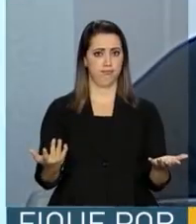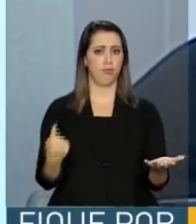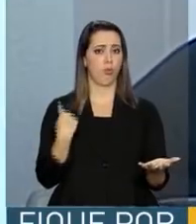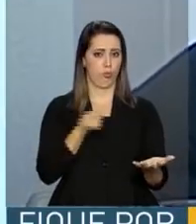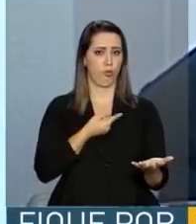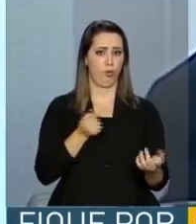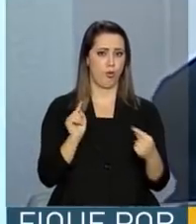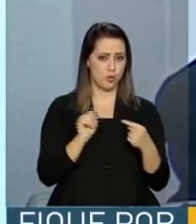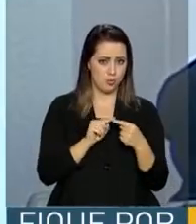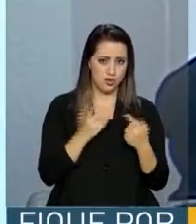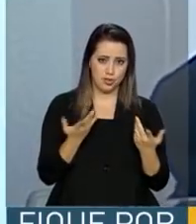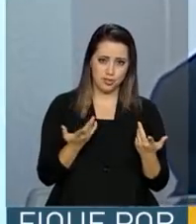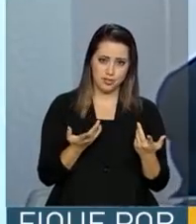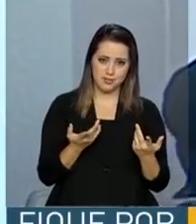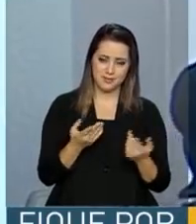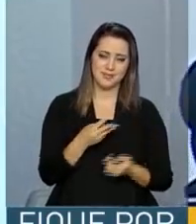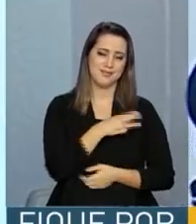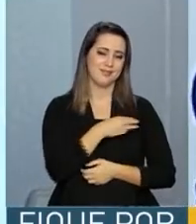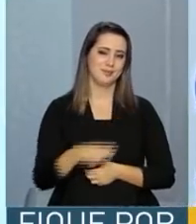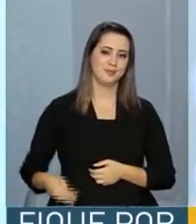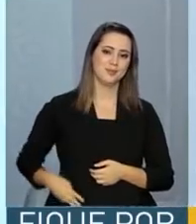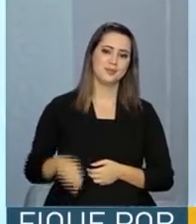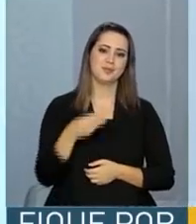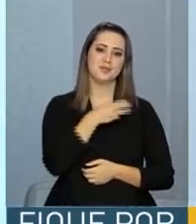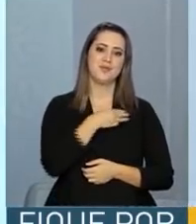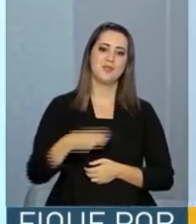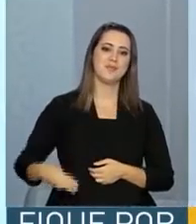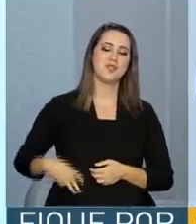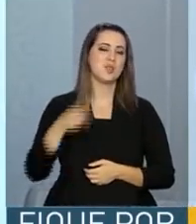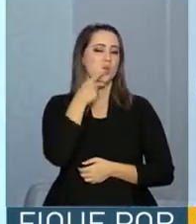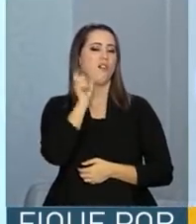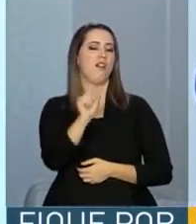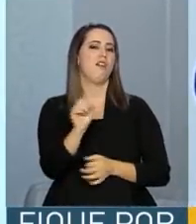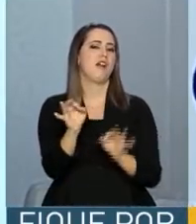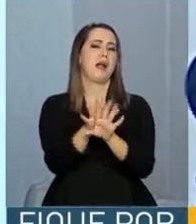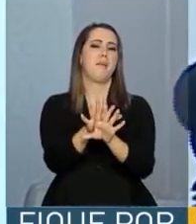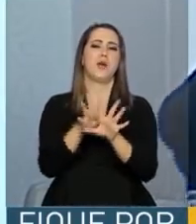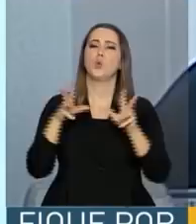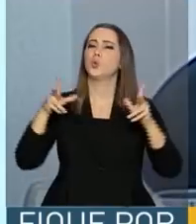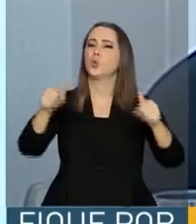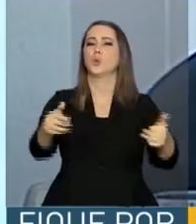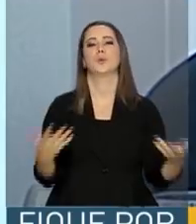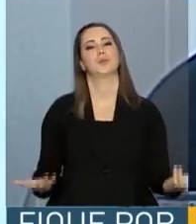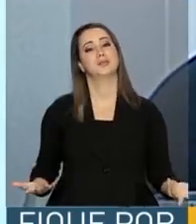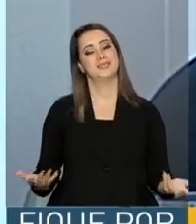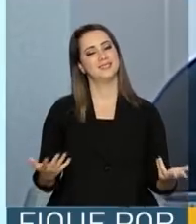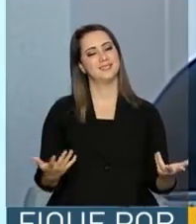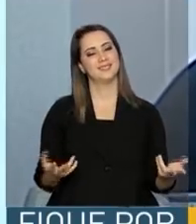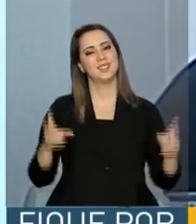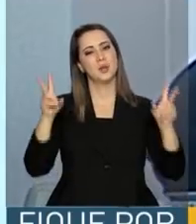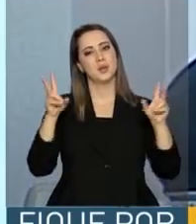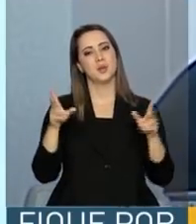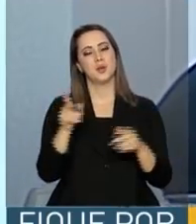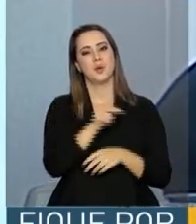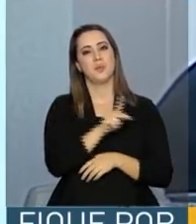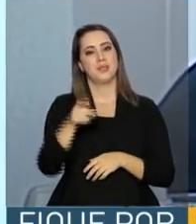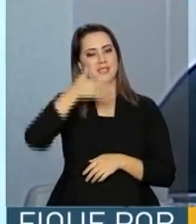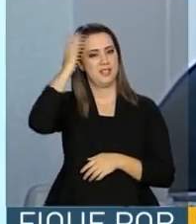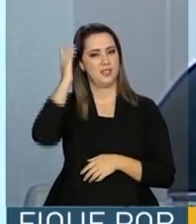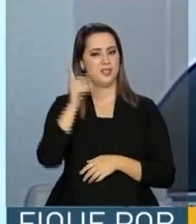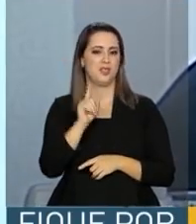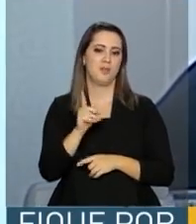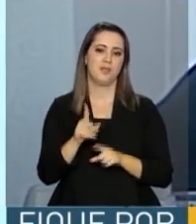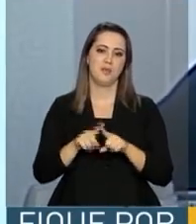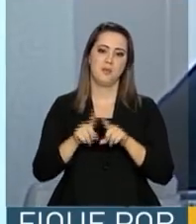objetivo meirelles até de muitas mulheres na igreja do tabaco contudo o tema até aqui não não é mas diziam muito